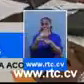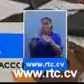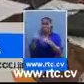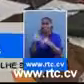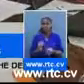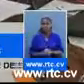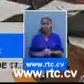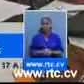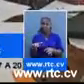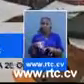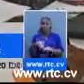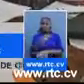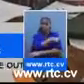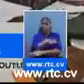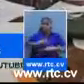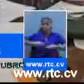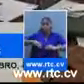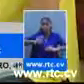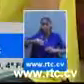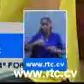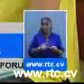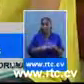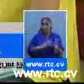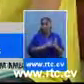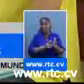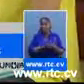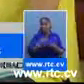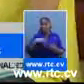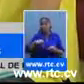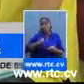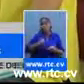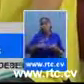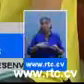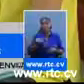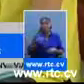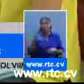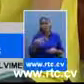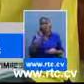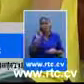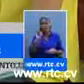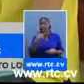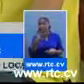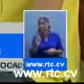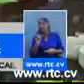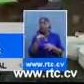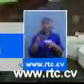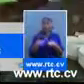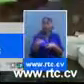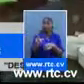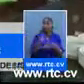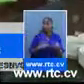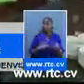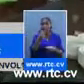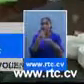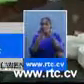Participam representantes dos municípios de Cabo Verde, Brasil, Espanha, Portugal, Haiti e Itália. Pessoas que estão